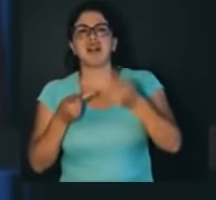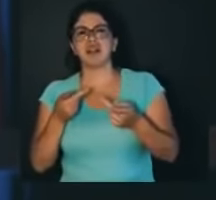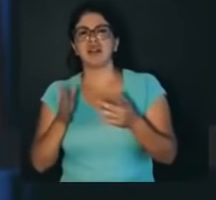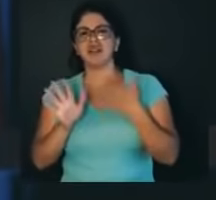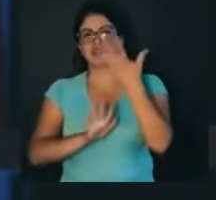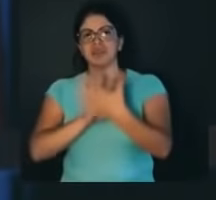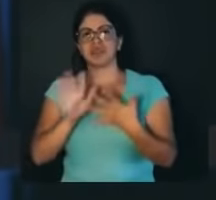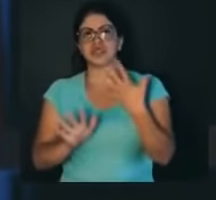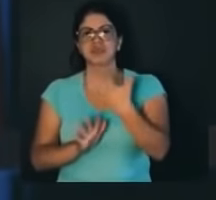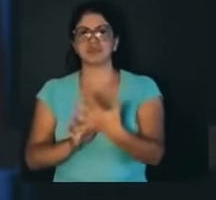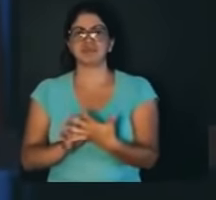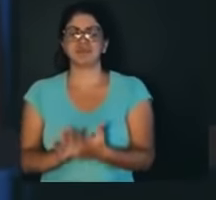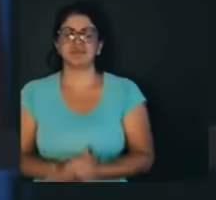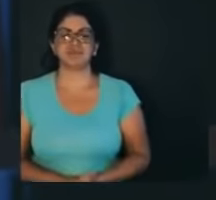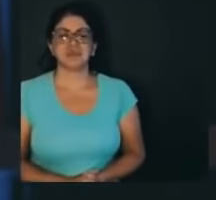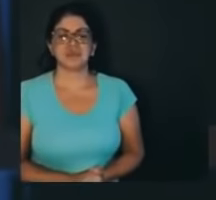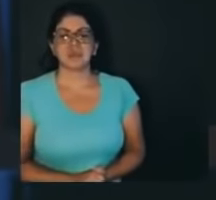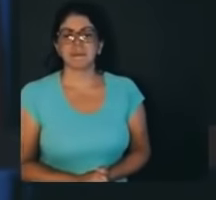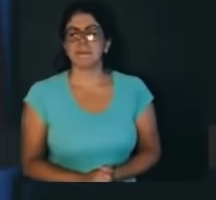presença, Senhor,